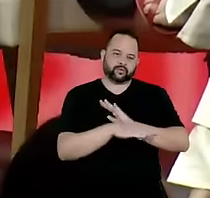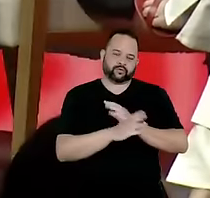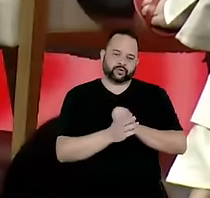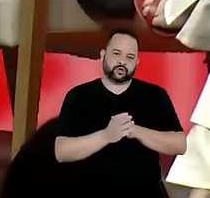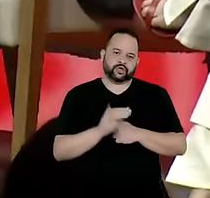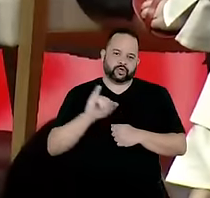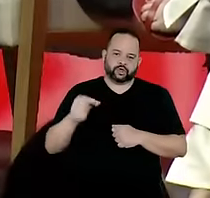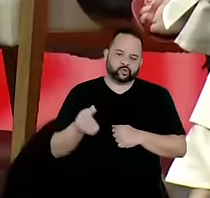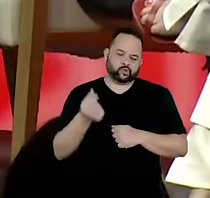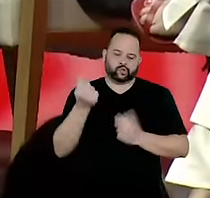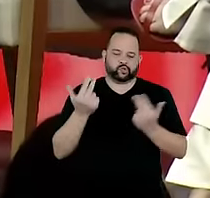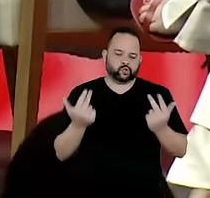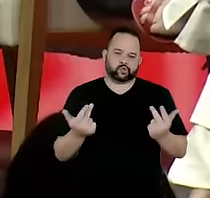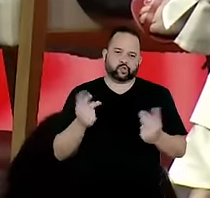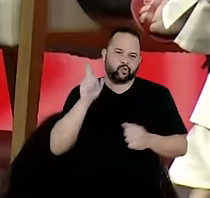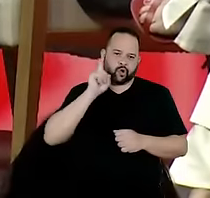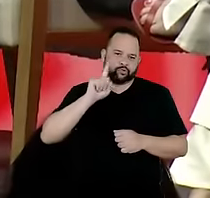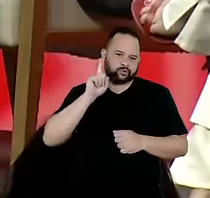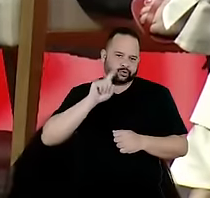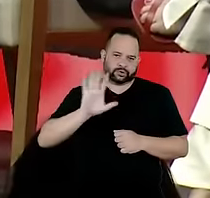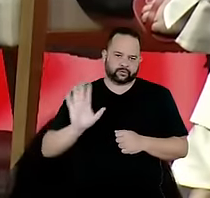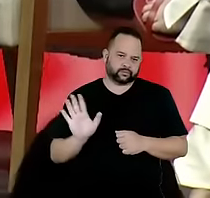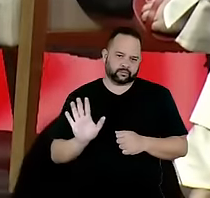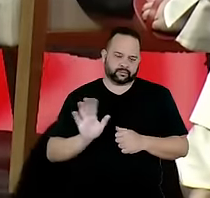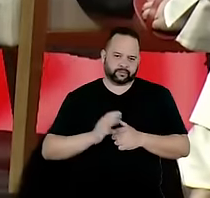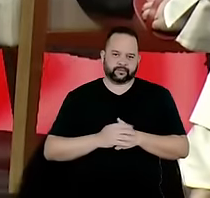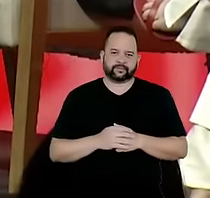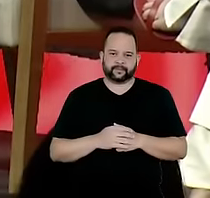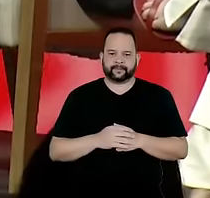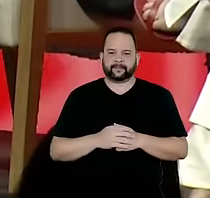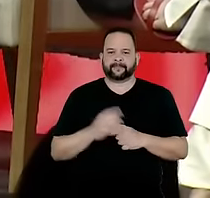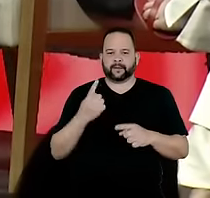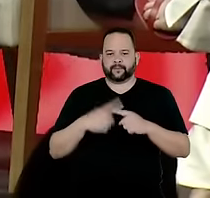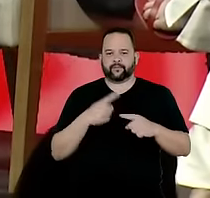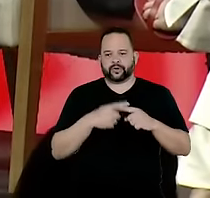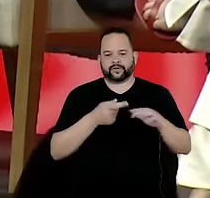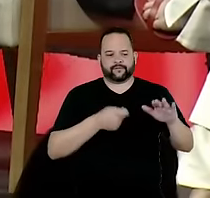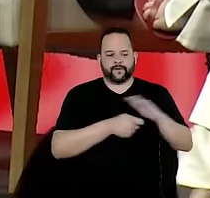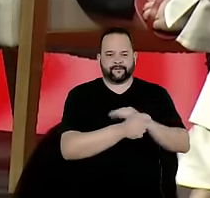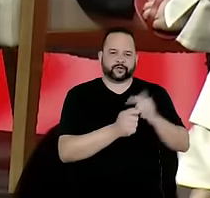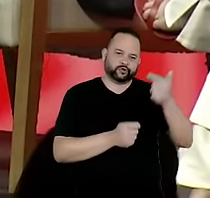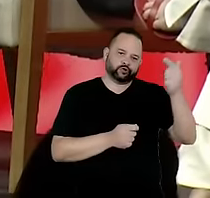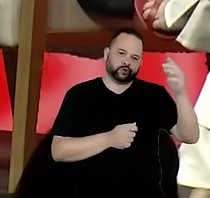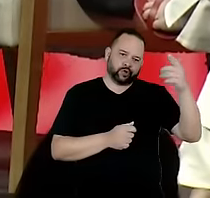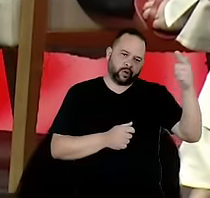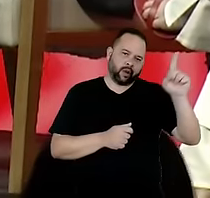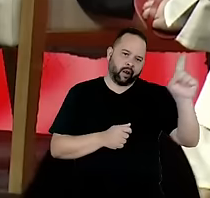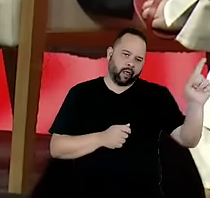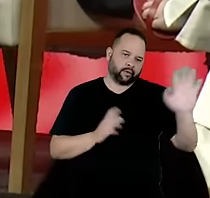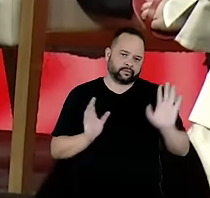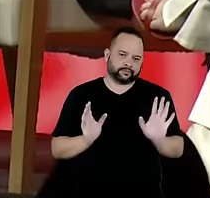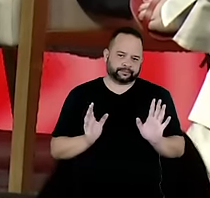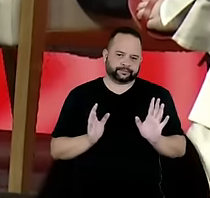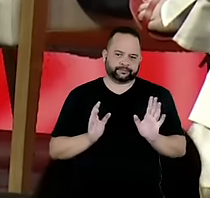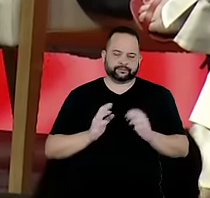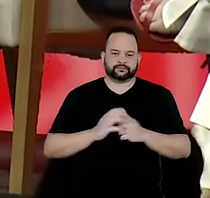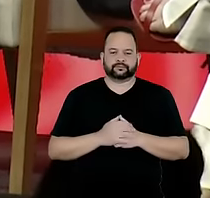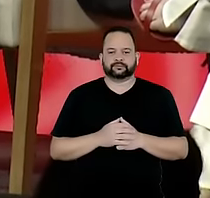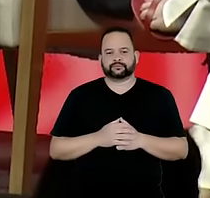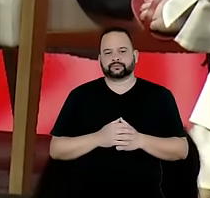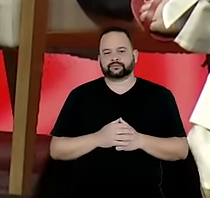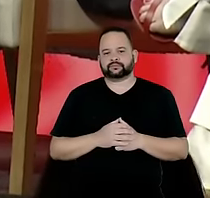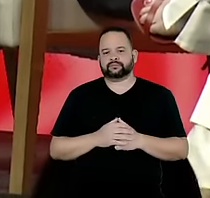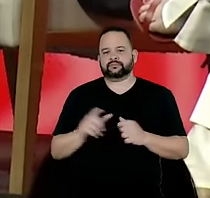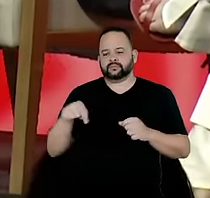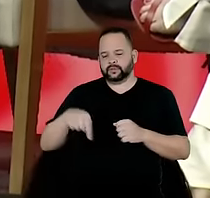porque todo mundo vai investir lá fora né você vai investir nesse livro de risco eh e mesmo no cenário doméstico a gente